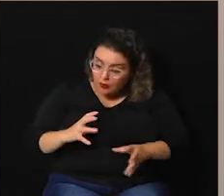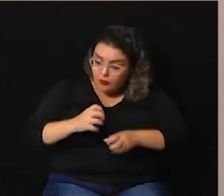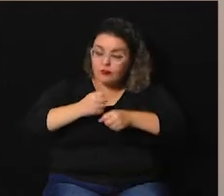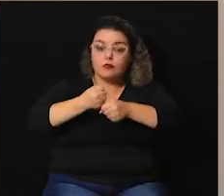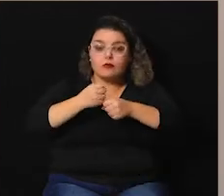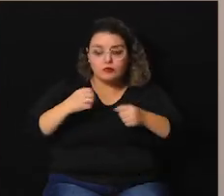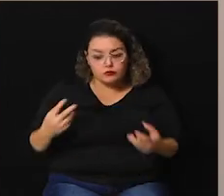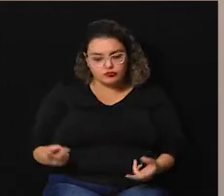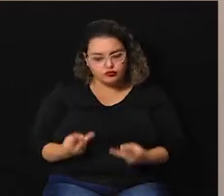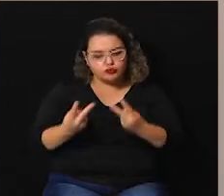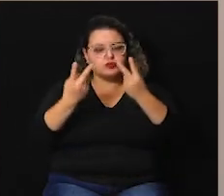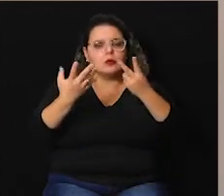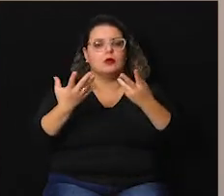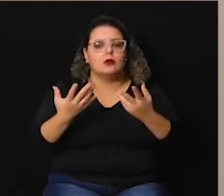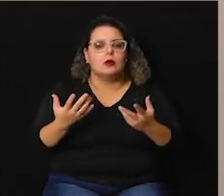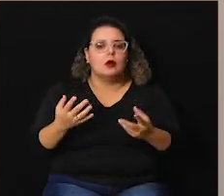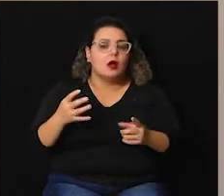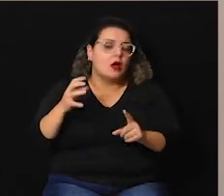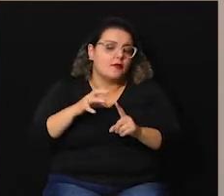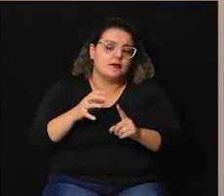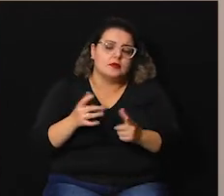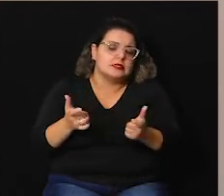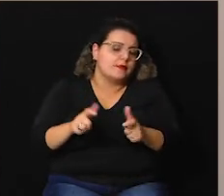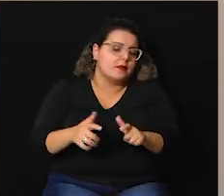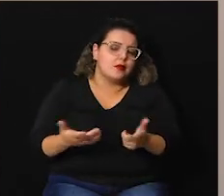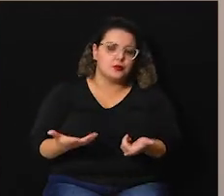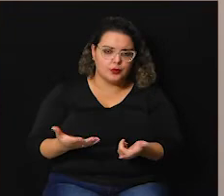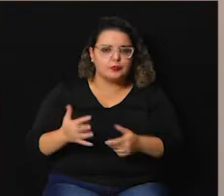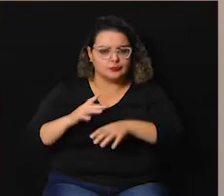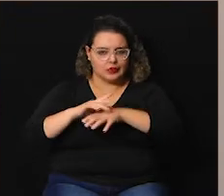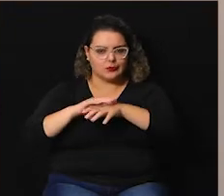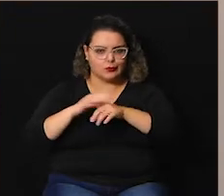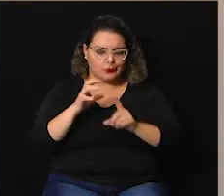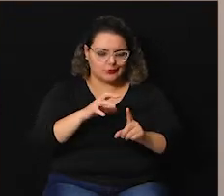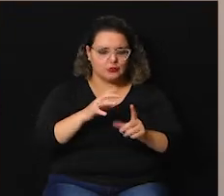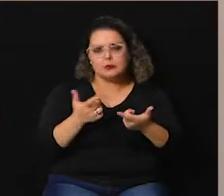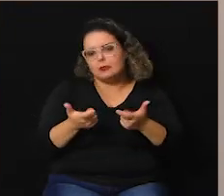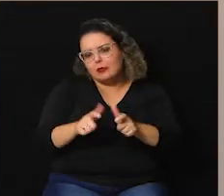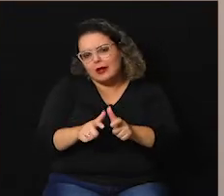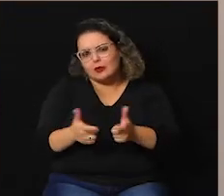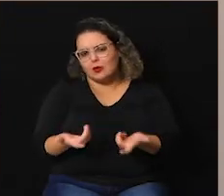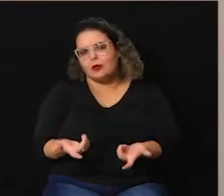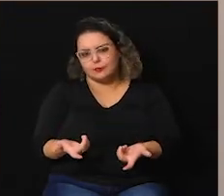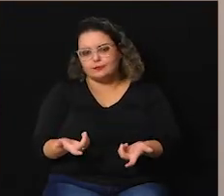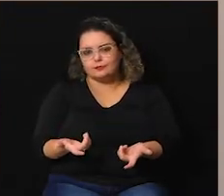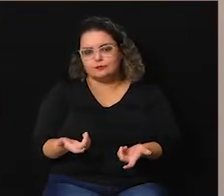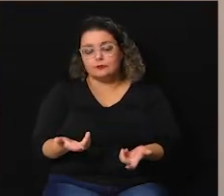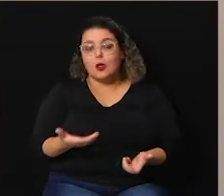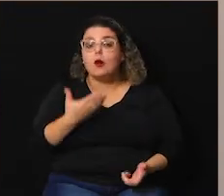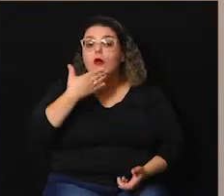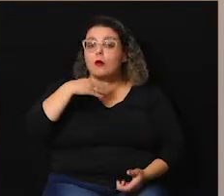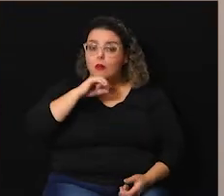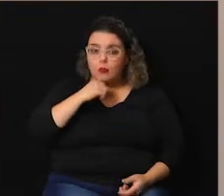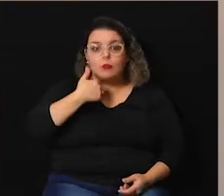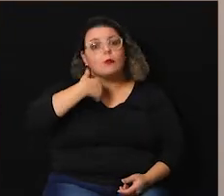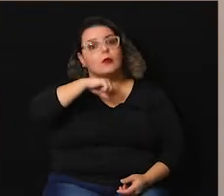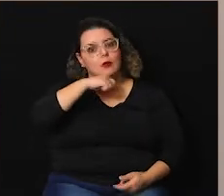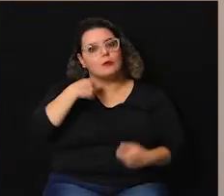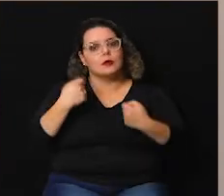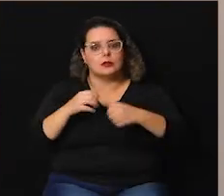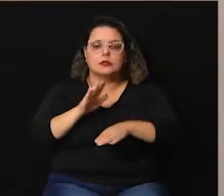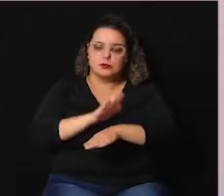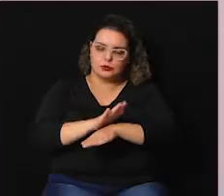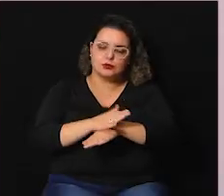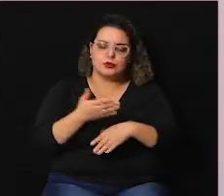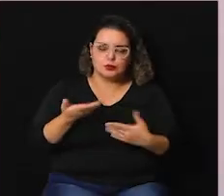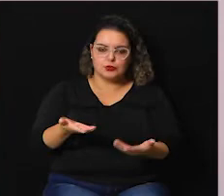constituição de valor, o impacto é muito menor, né? Então, fundamentalmente os pais precisam de ajuda nesse